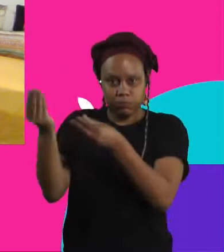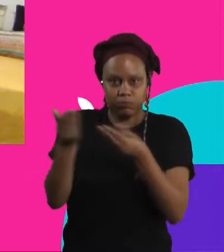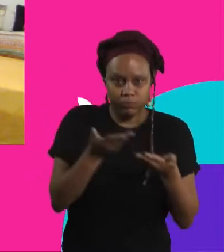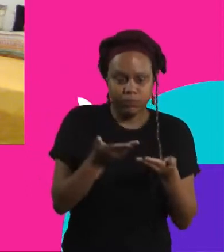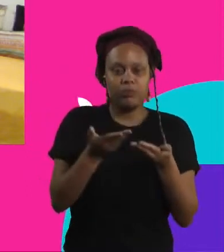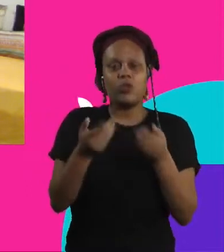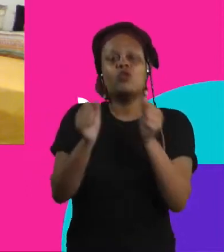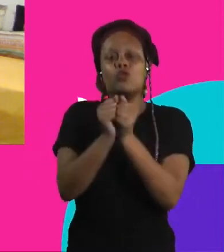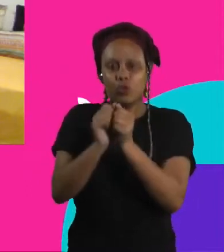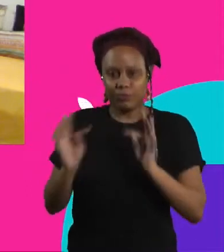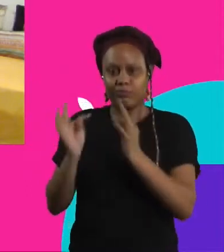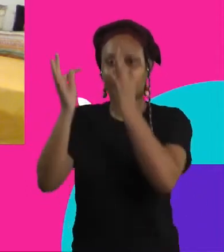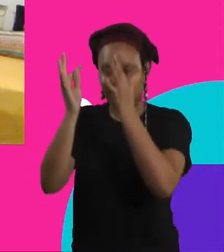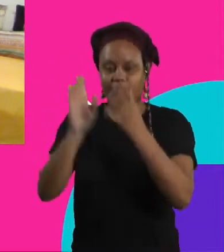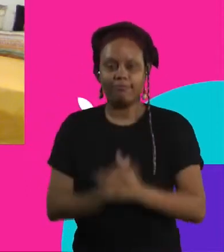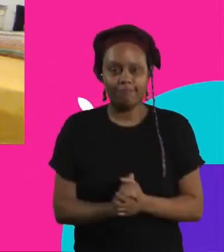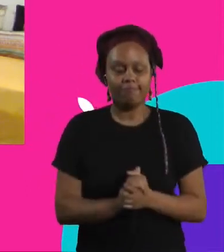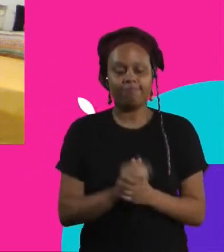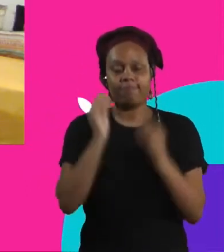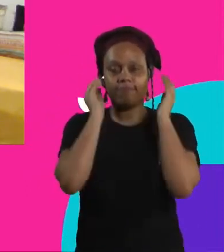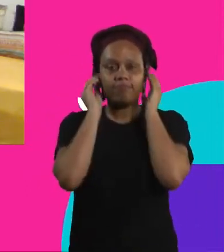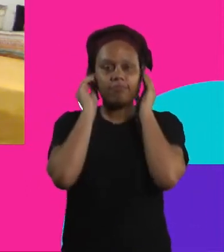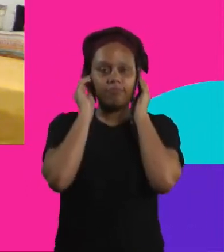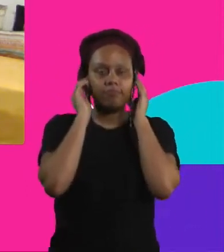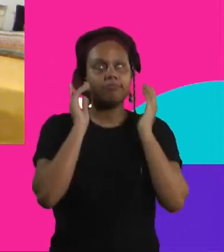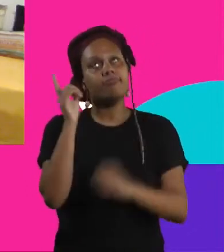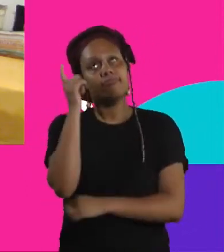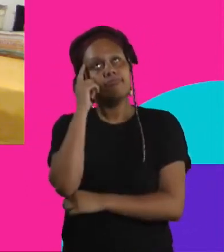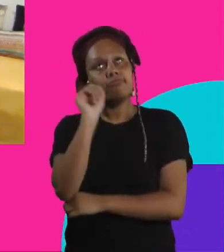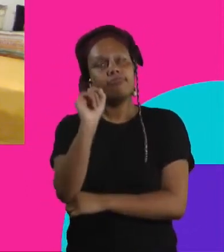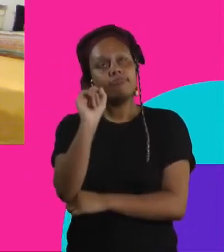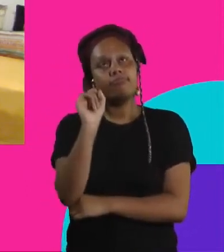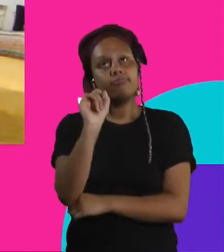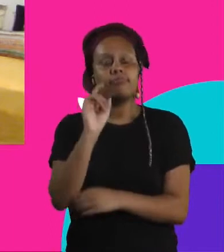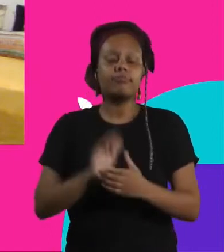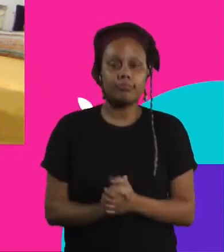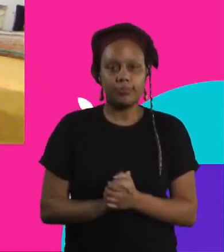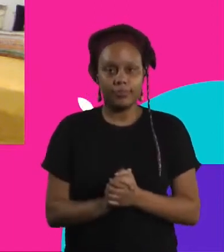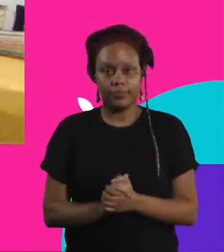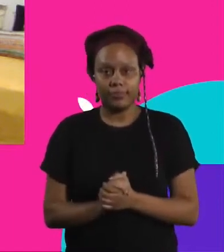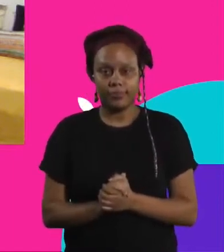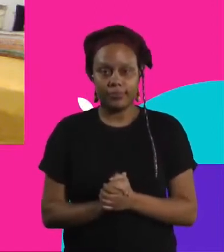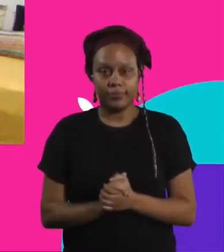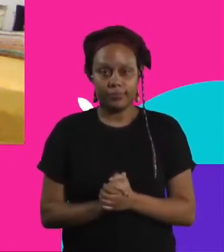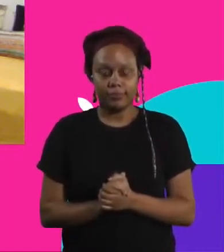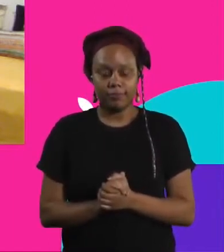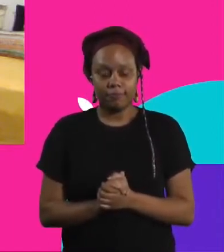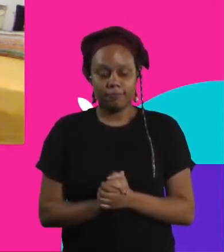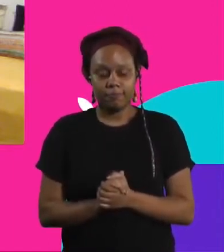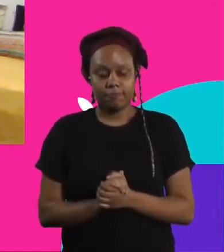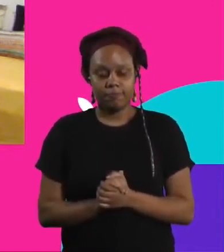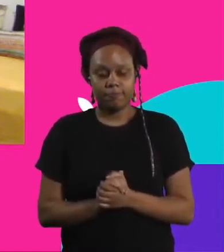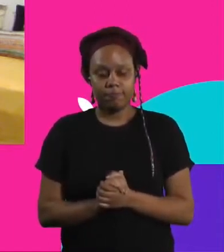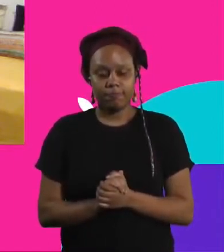evidente que falta mão de obra na área da tecnologia, e mais do que isso, que a gente também precisa de... E quando